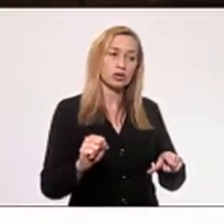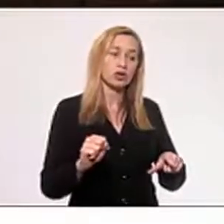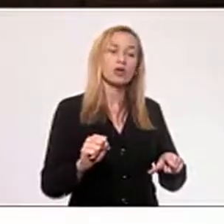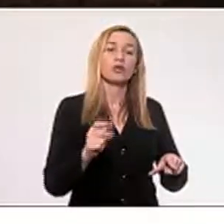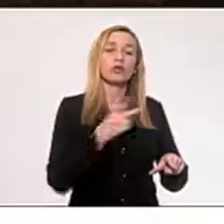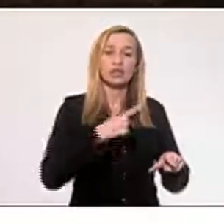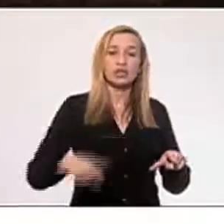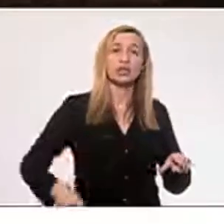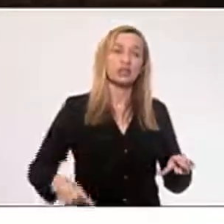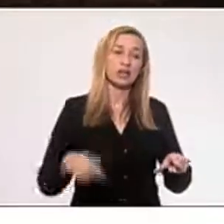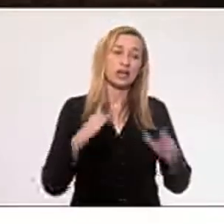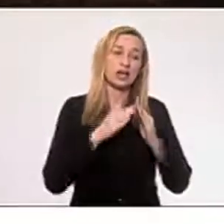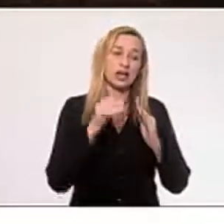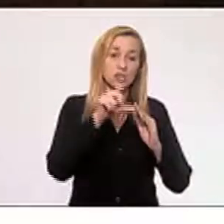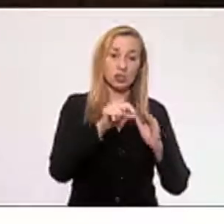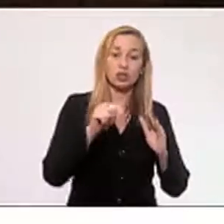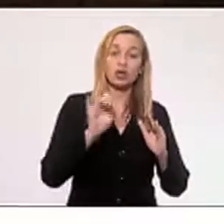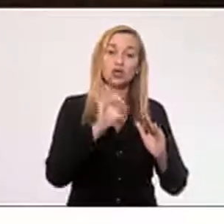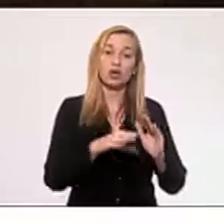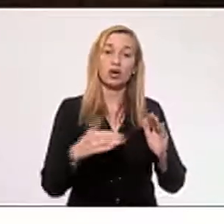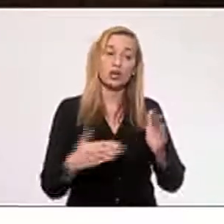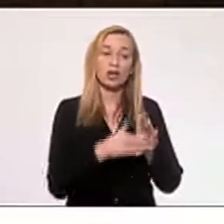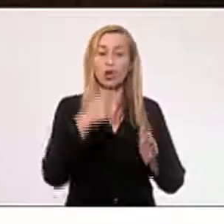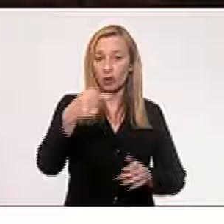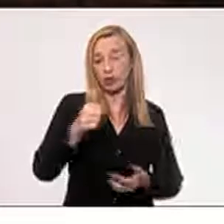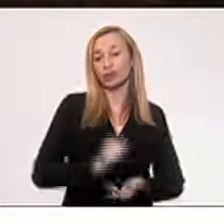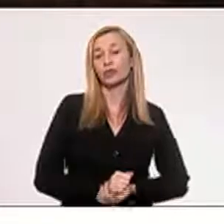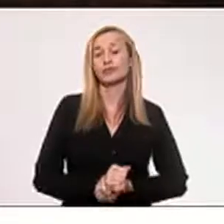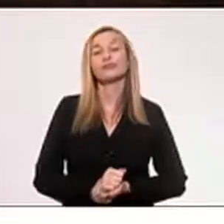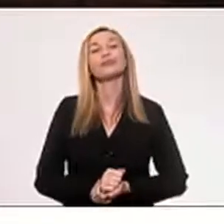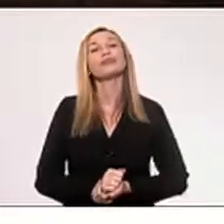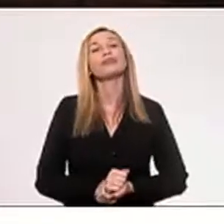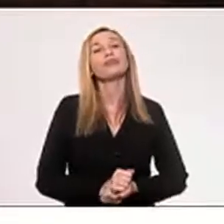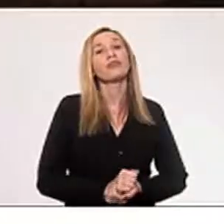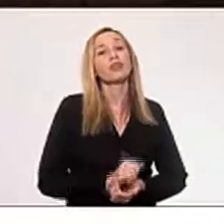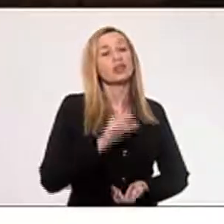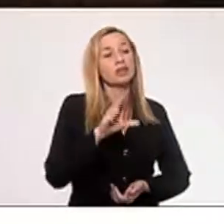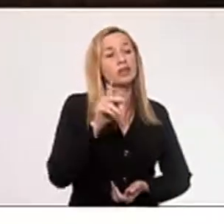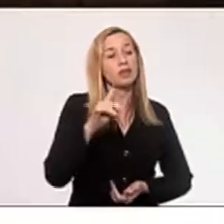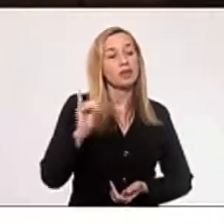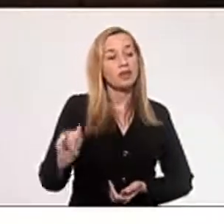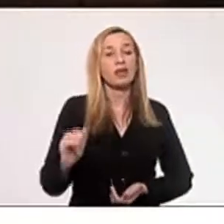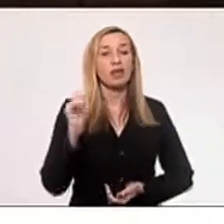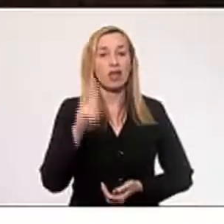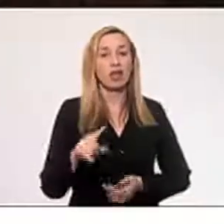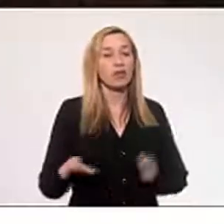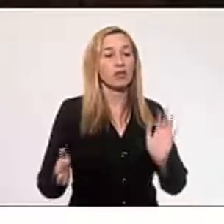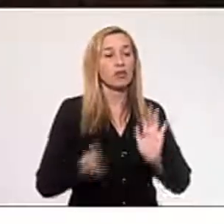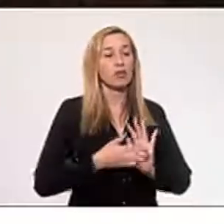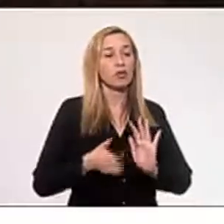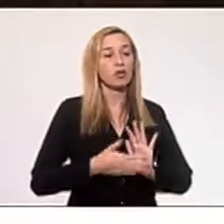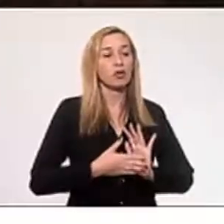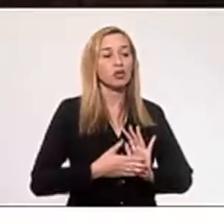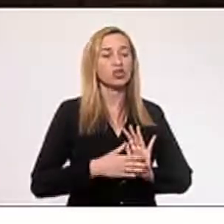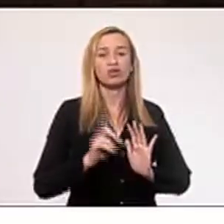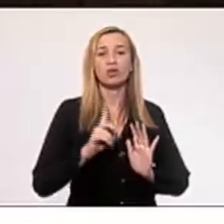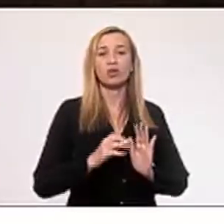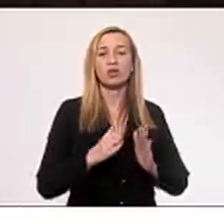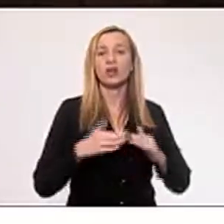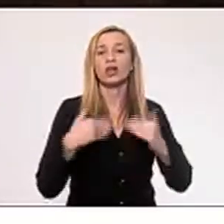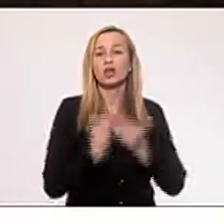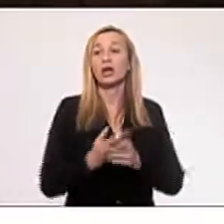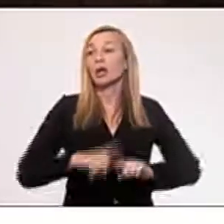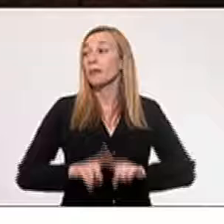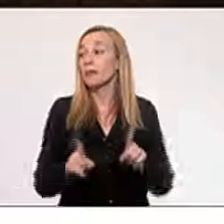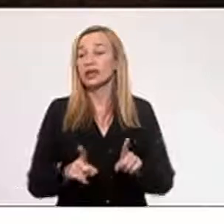uma 8ª, uma 9ª, enfim, só pode entrar em funcionamento quando a CPI é proposta, não através de um requerimento,